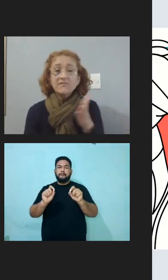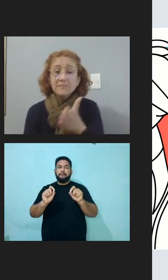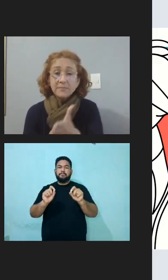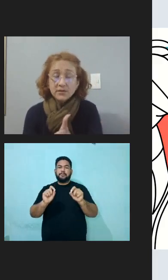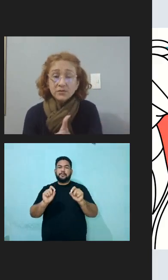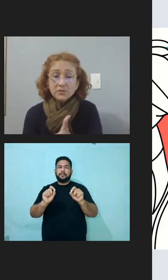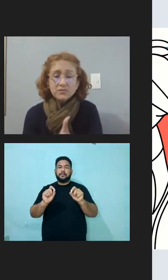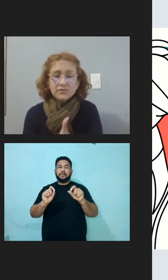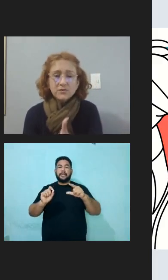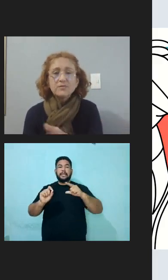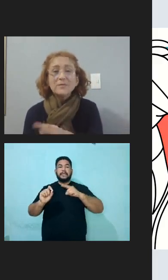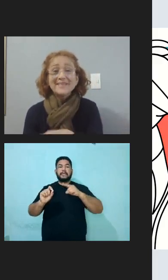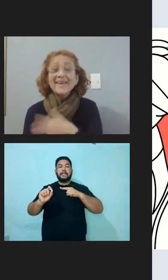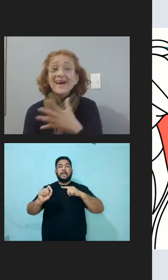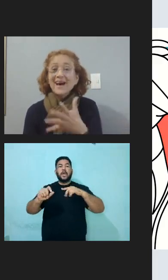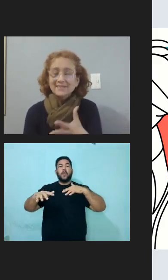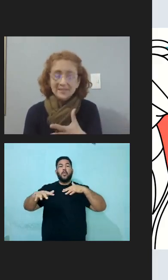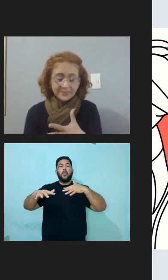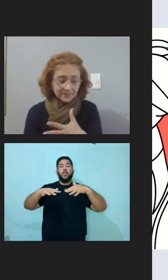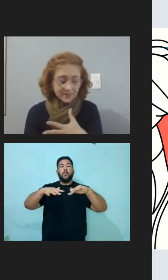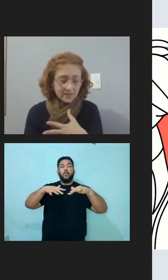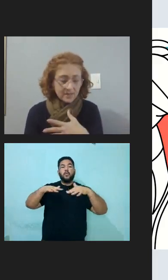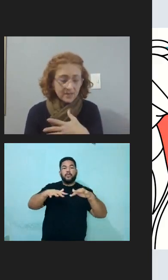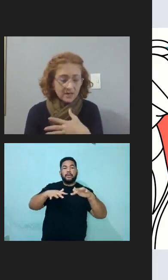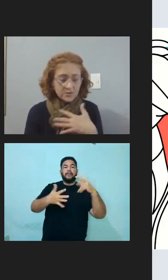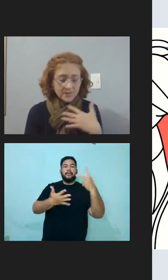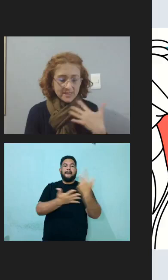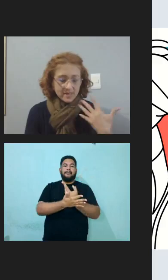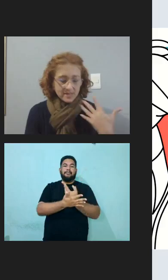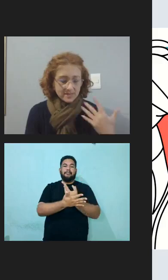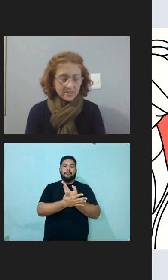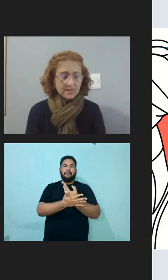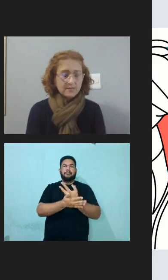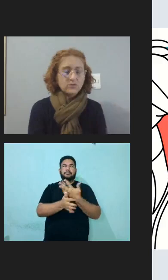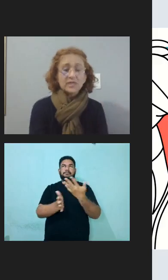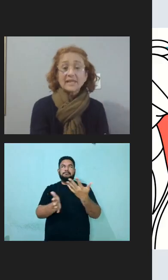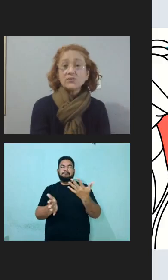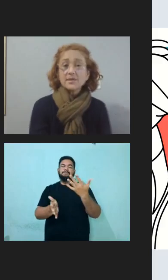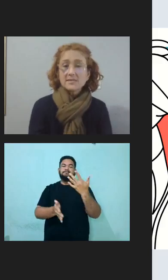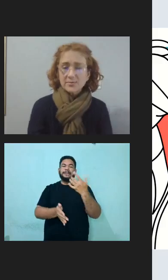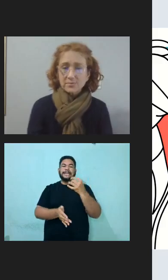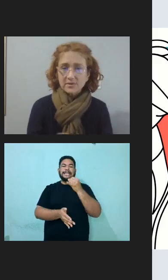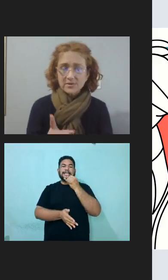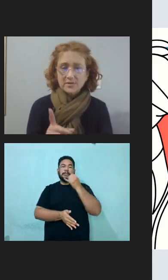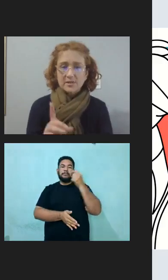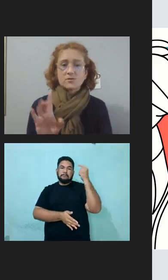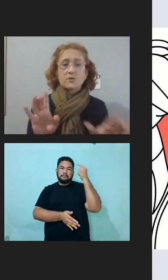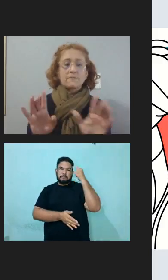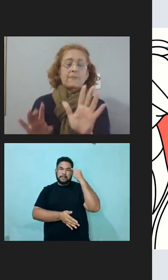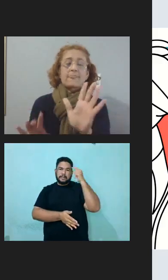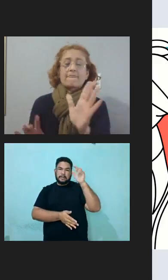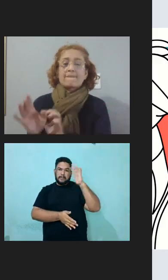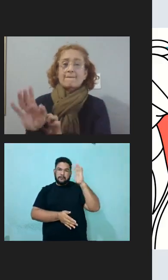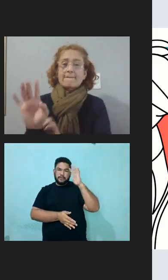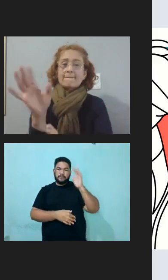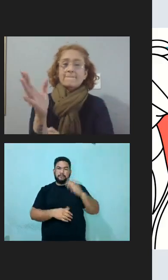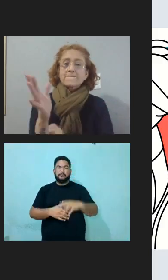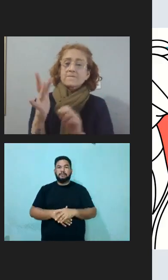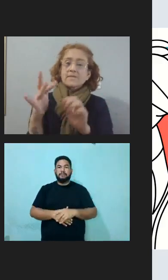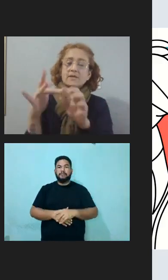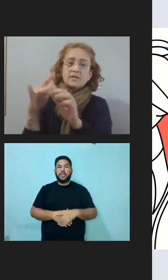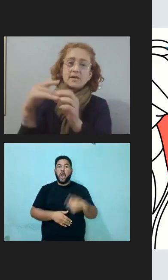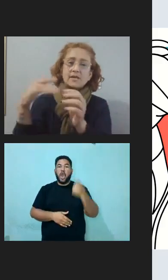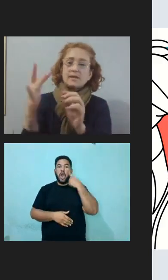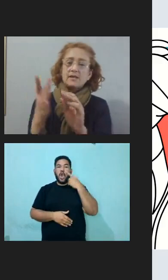o movimento de uma maneira errada. Vamos pensar assim, vou até dar um exemplo para vocês, ó.